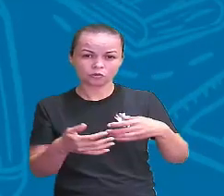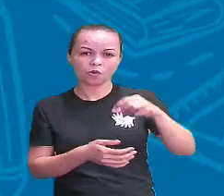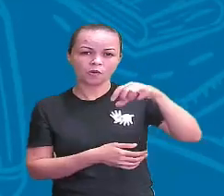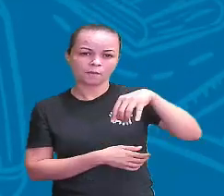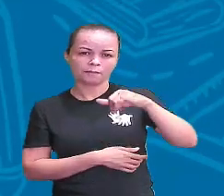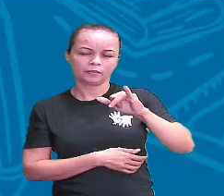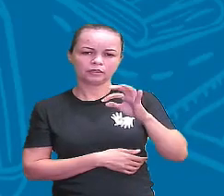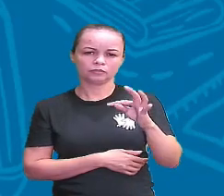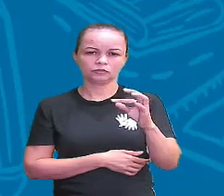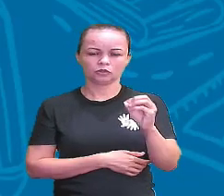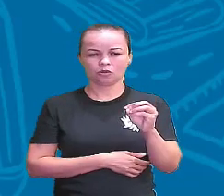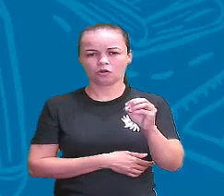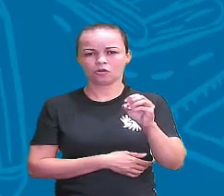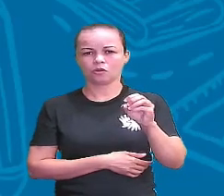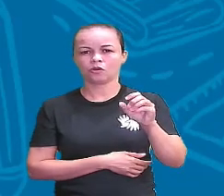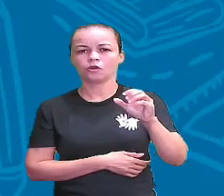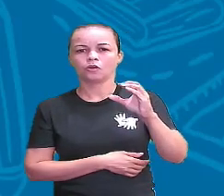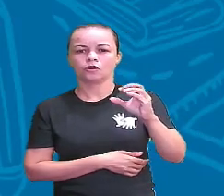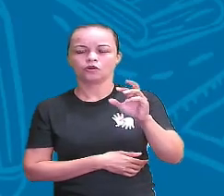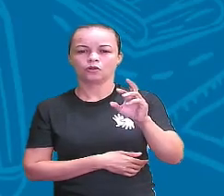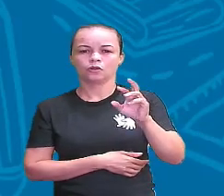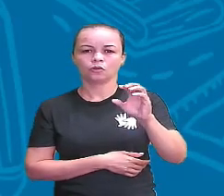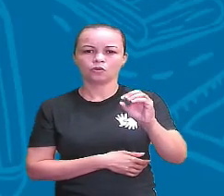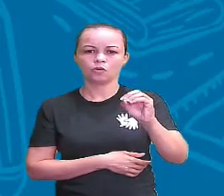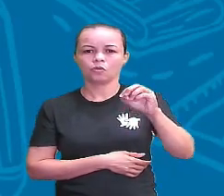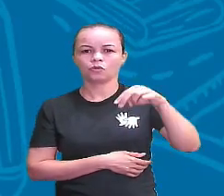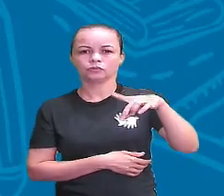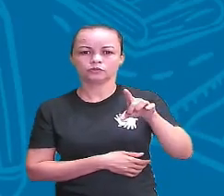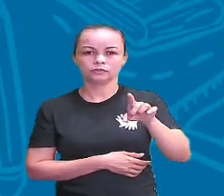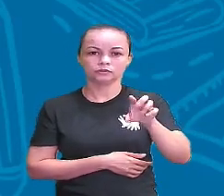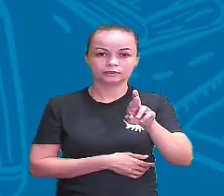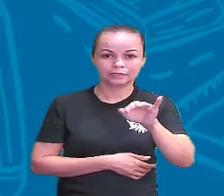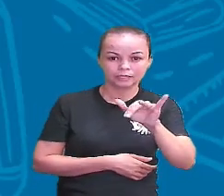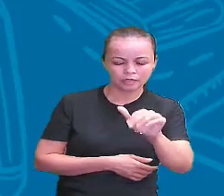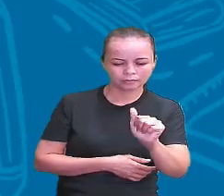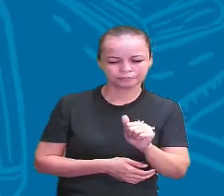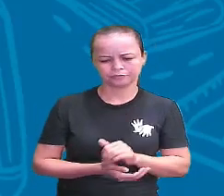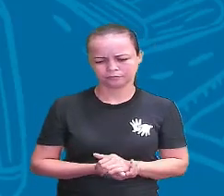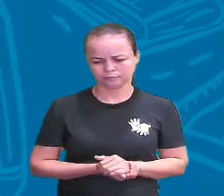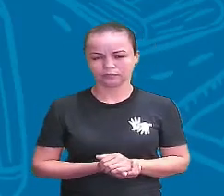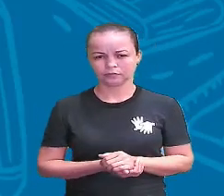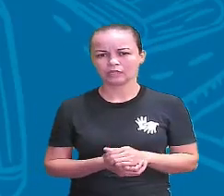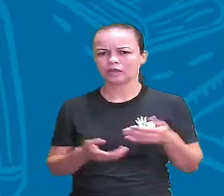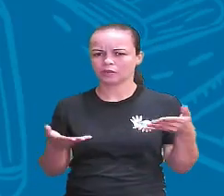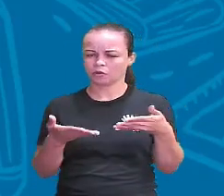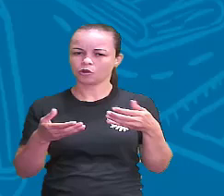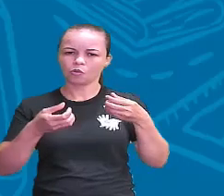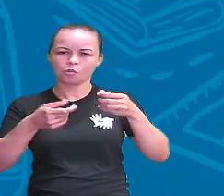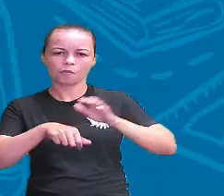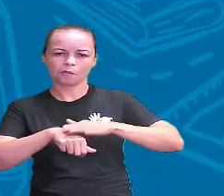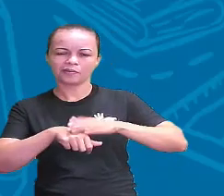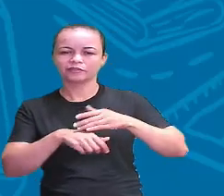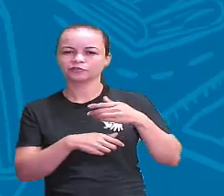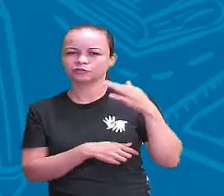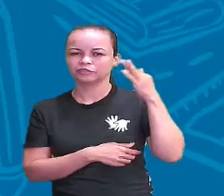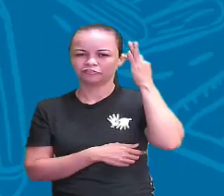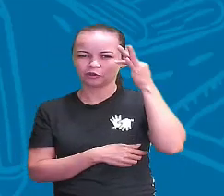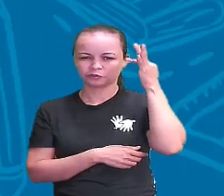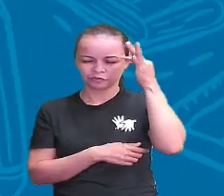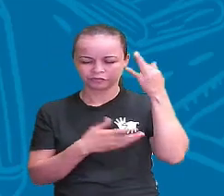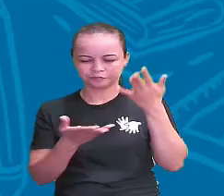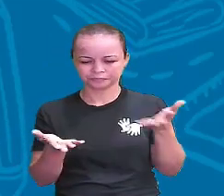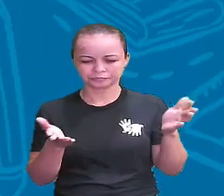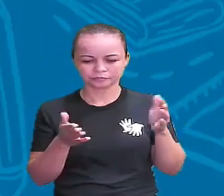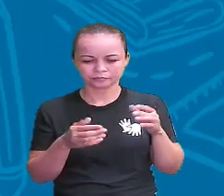da gente filosofar. Mas peraí, Aprígio, tu falou que o processo da respiração celular ocorre nas mitocôndrias. É verdade. Mas